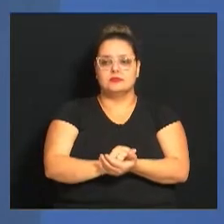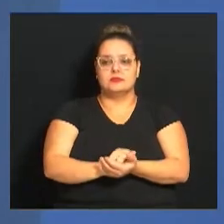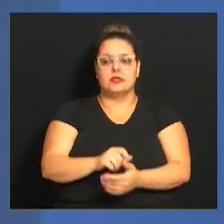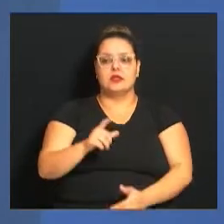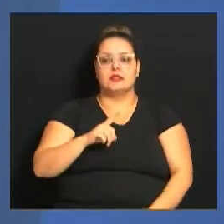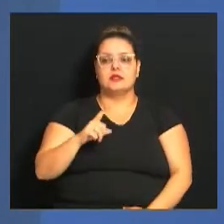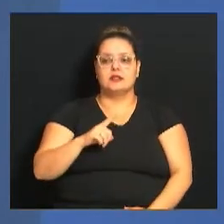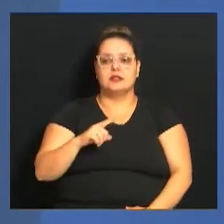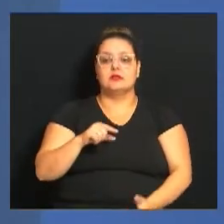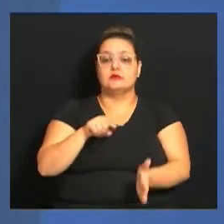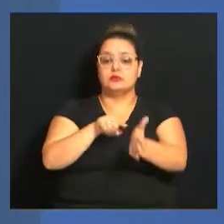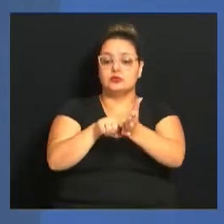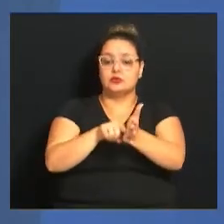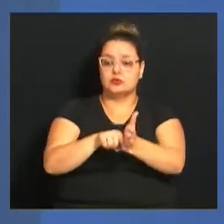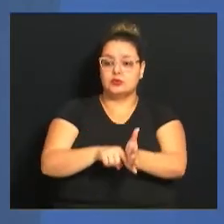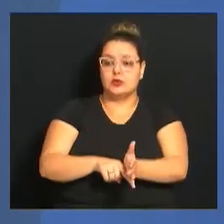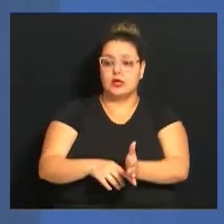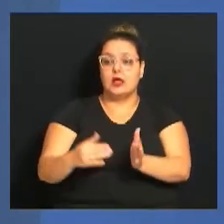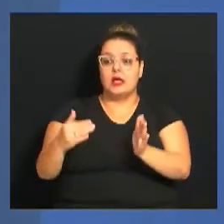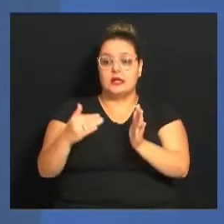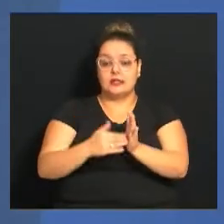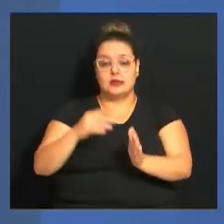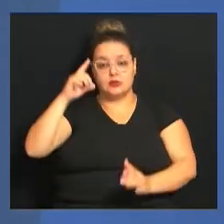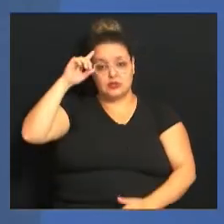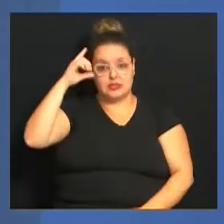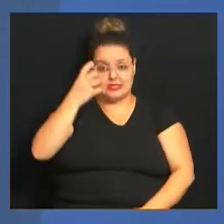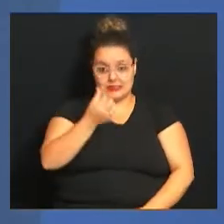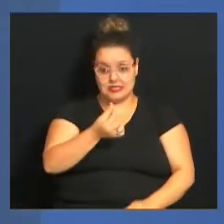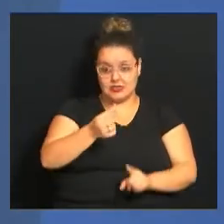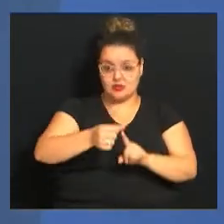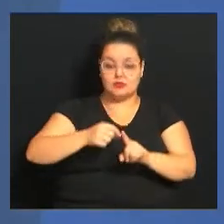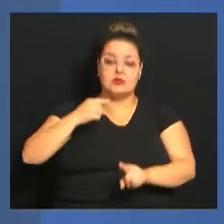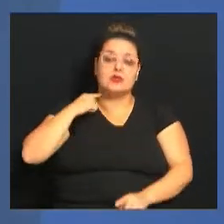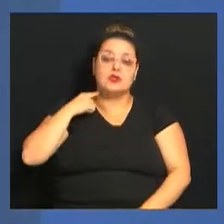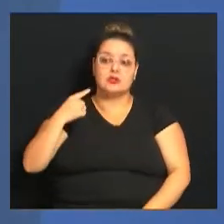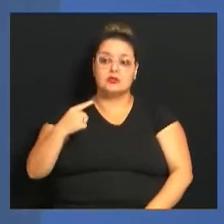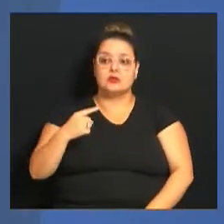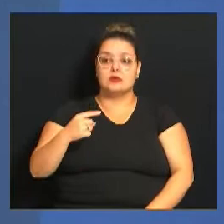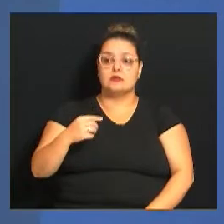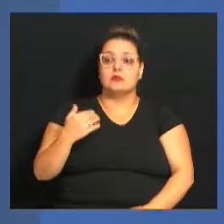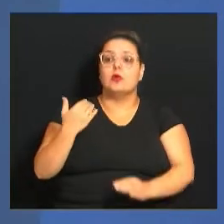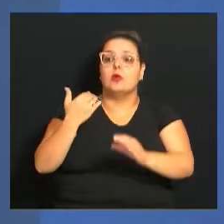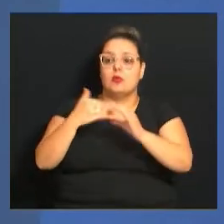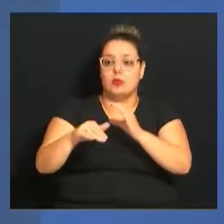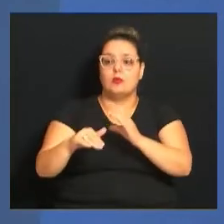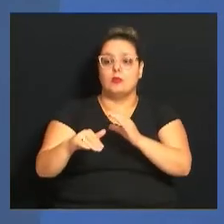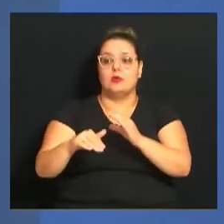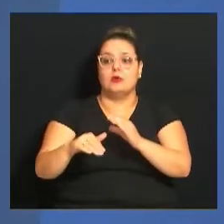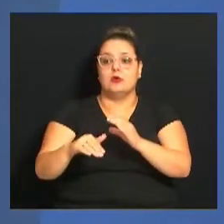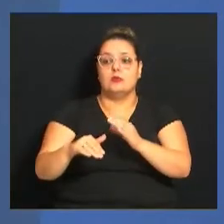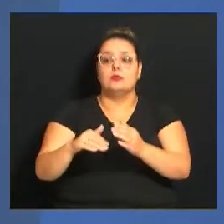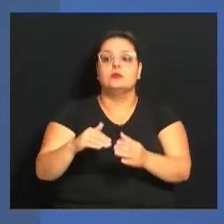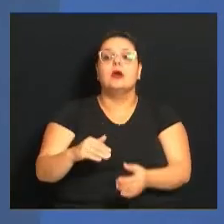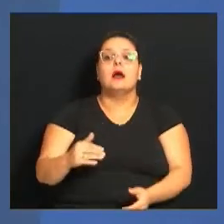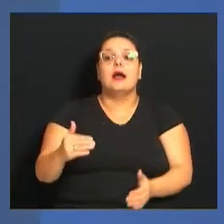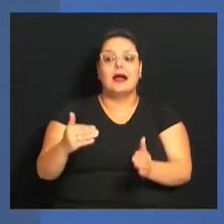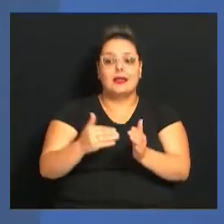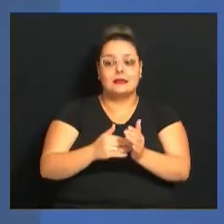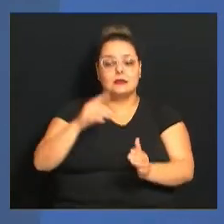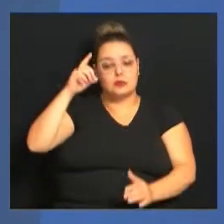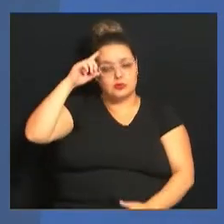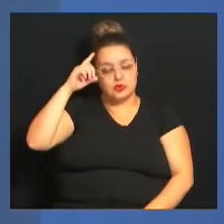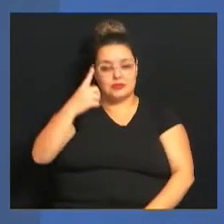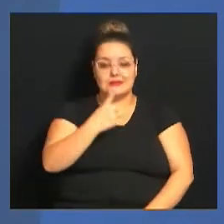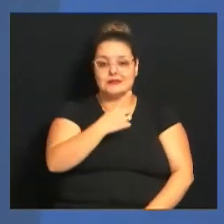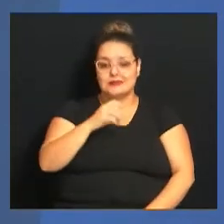questionário. Inscrição até o dia 6 de maio. Questionário deve ser enviado por e-mail até o dia 10 de maio.